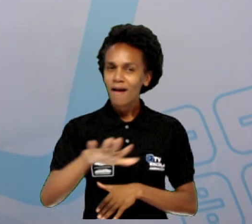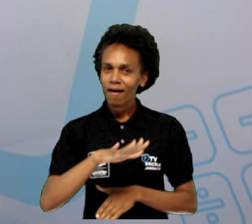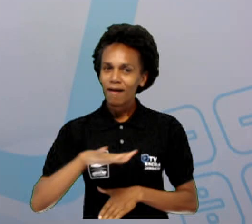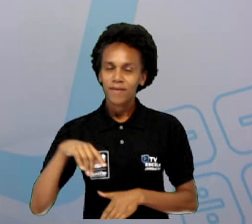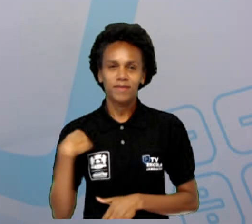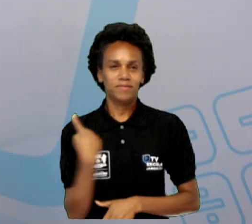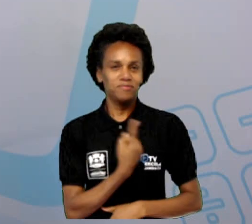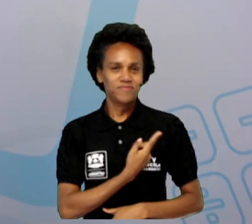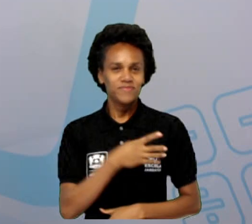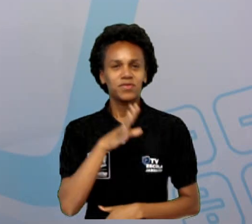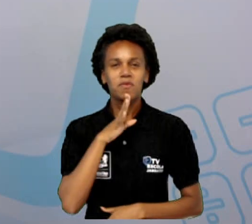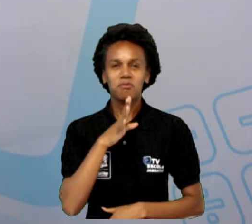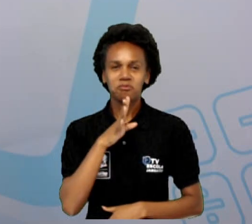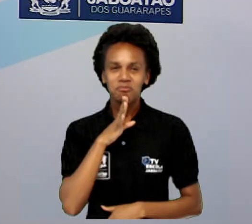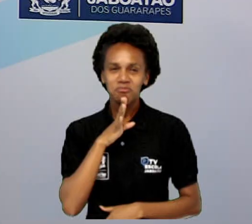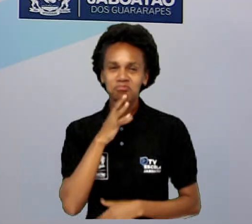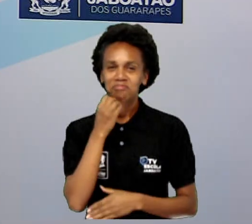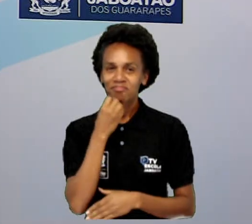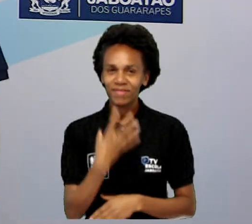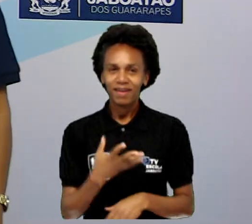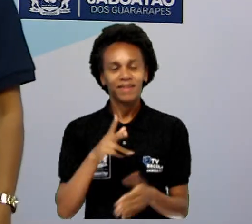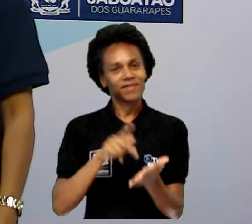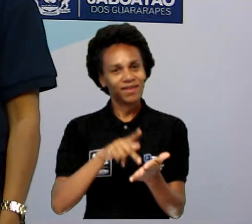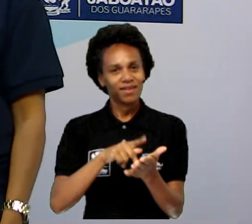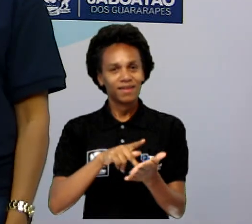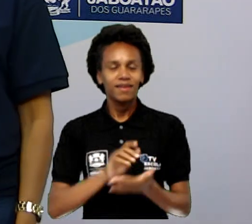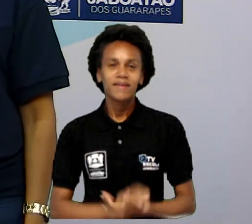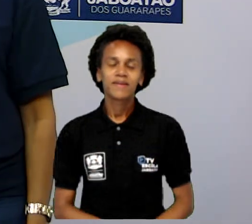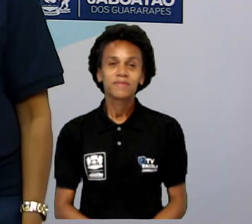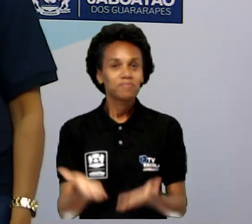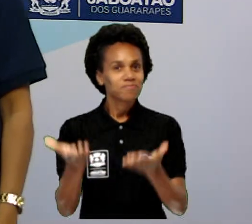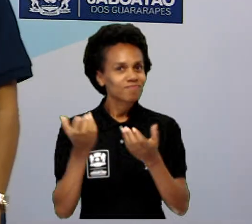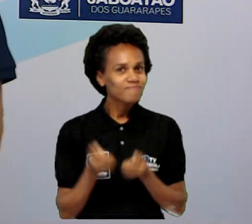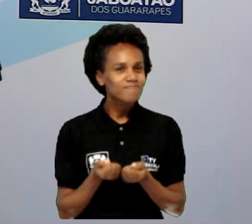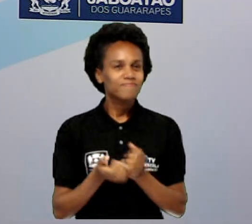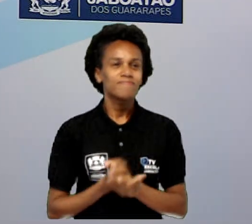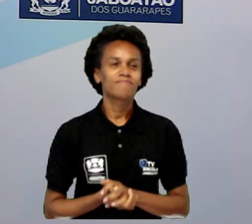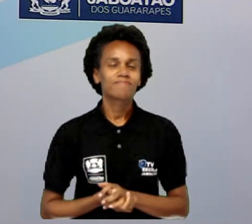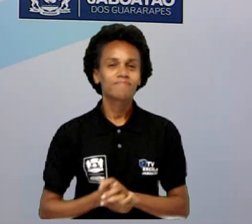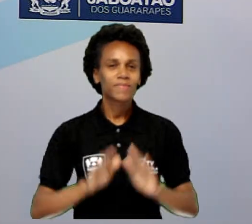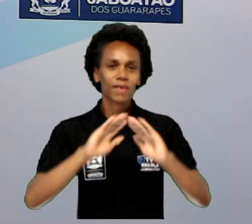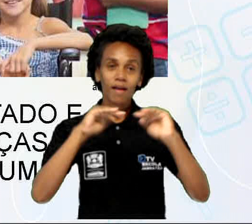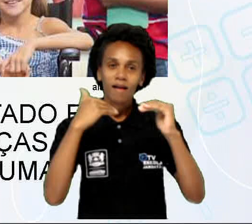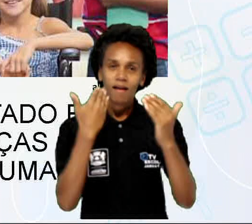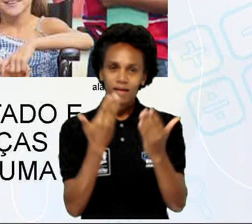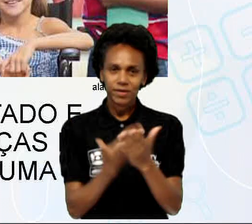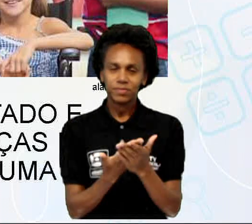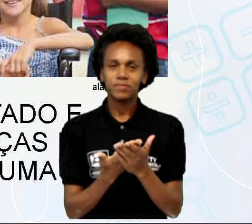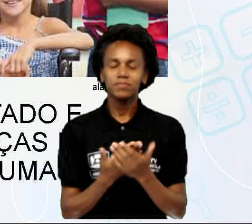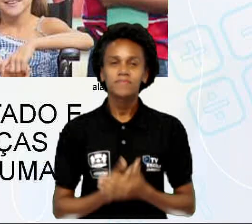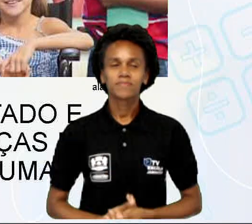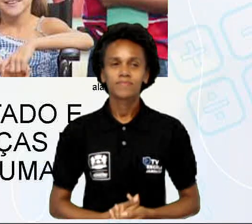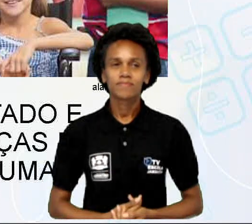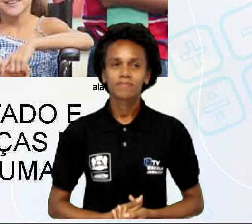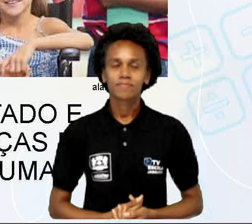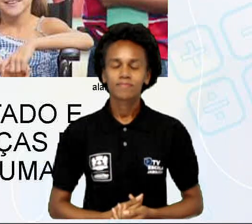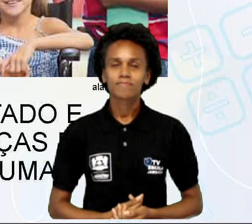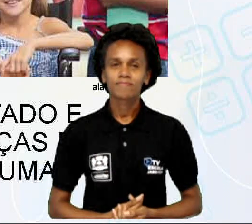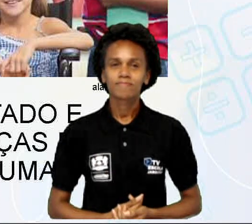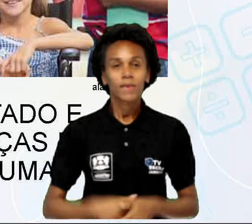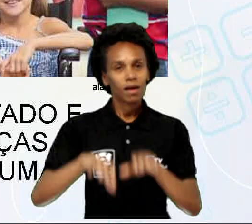verdade? Vem cá comigo. Olhem só, a escola. A educação é direito